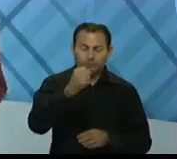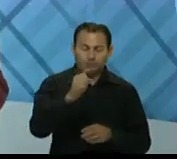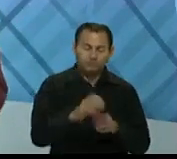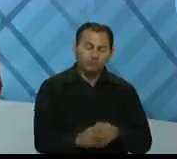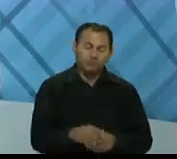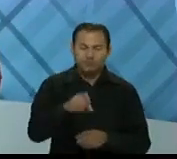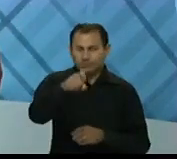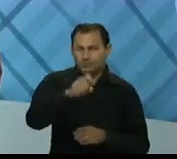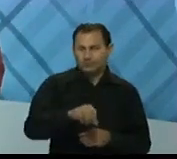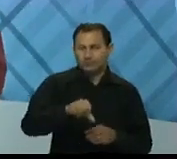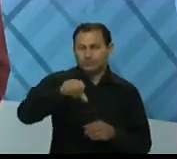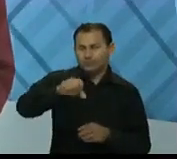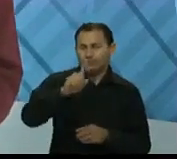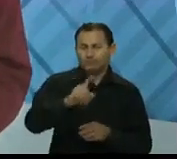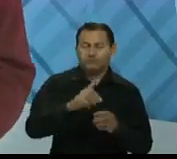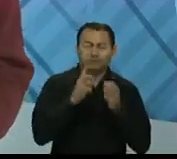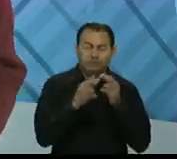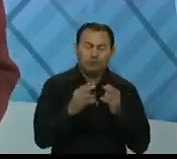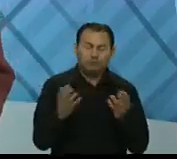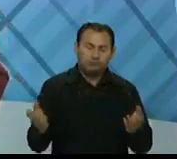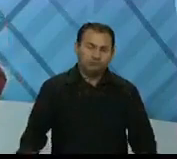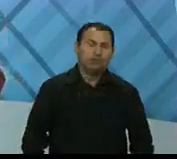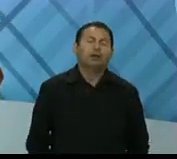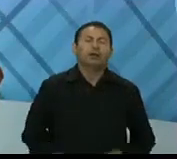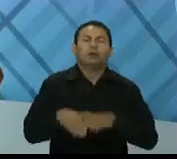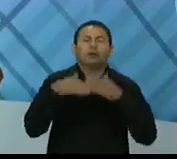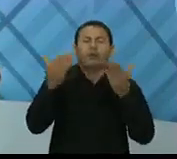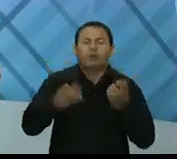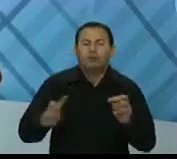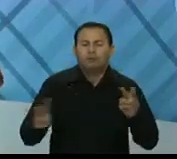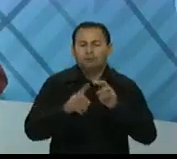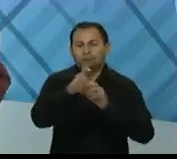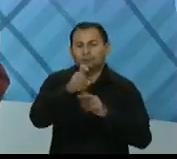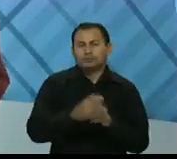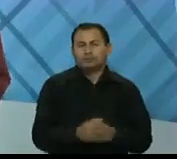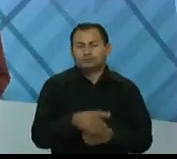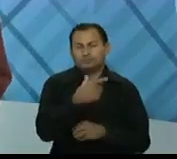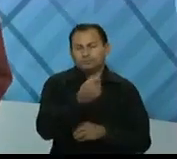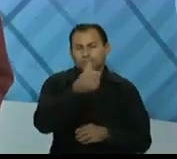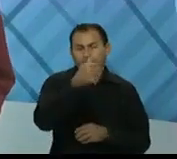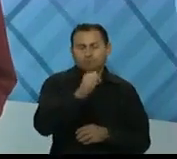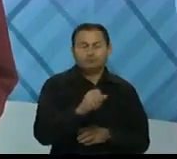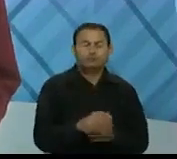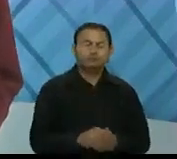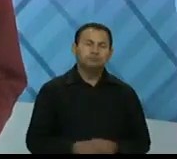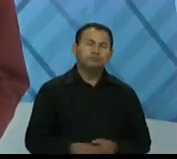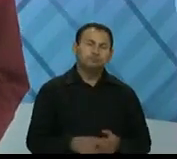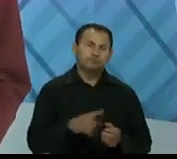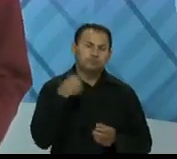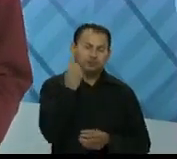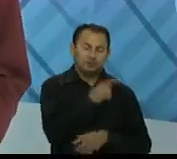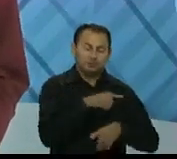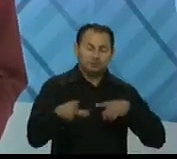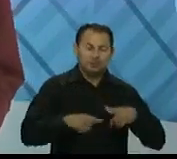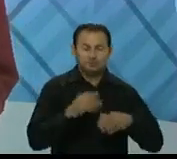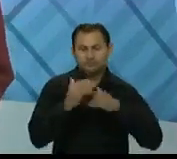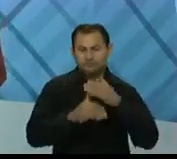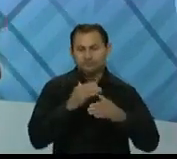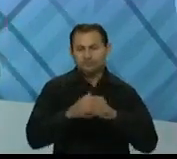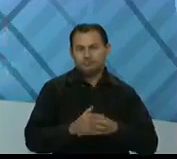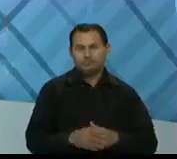X igual a 1 para 99? Qual que será o valor do x em 2018? Para a gente trabalhar com o